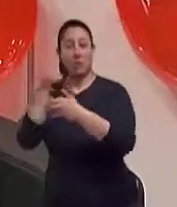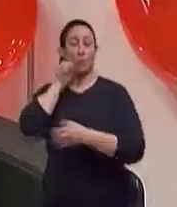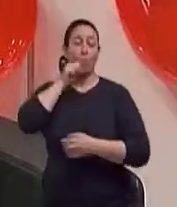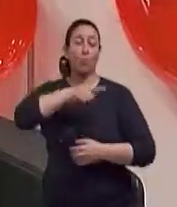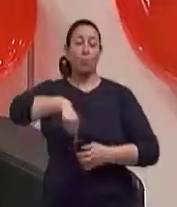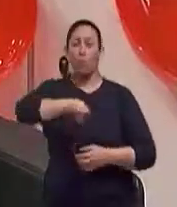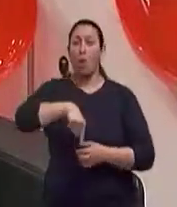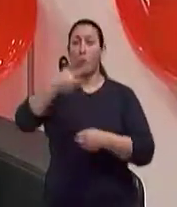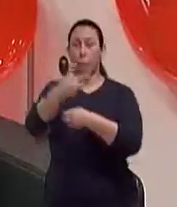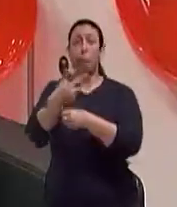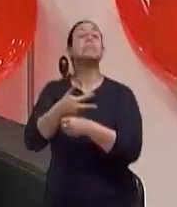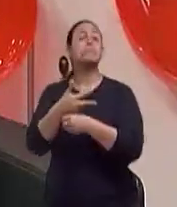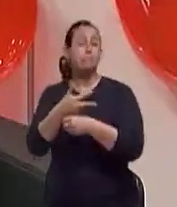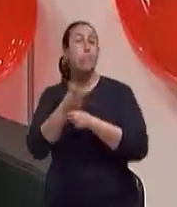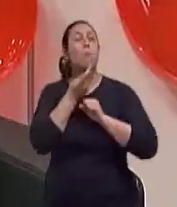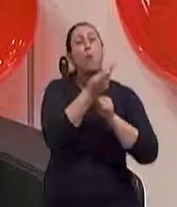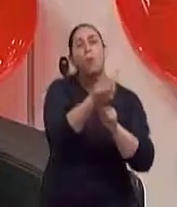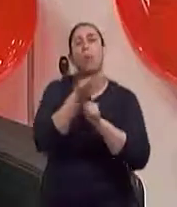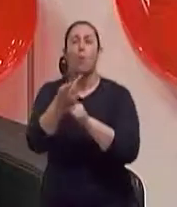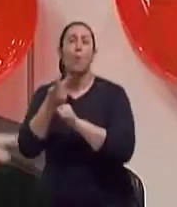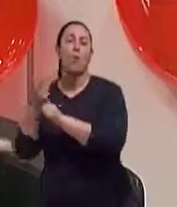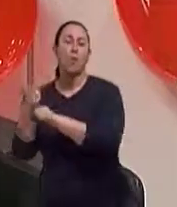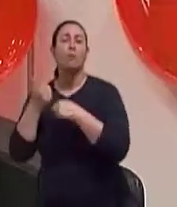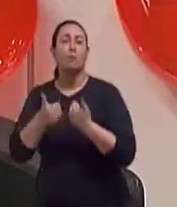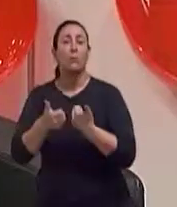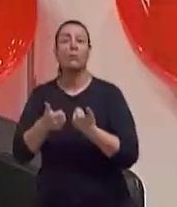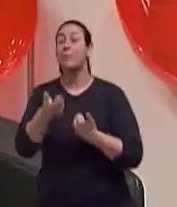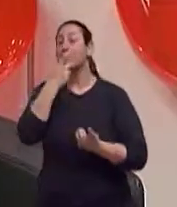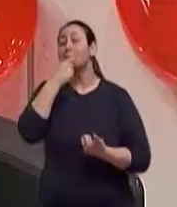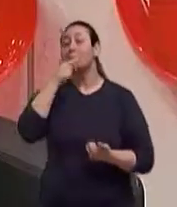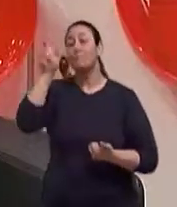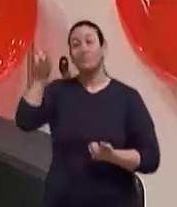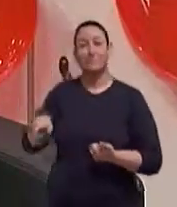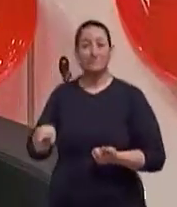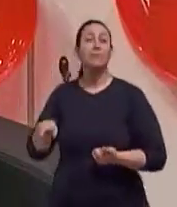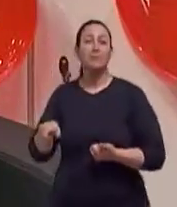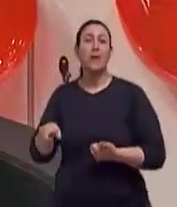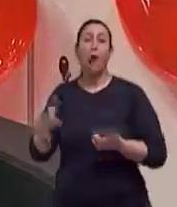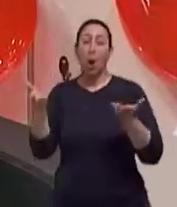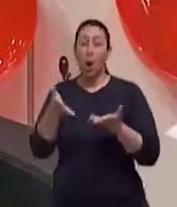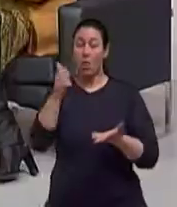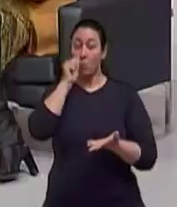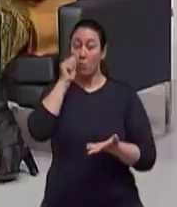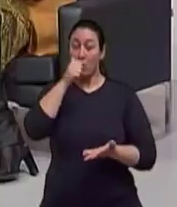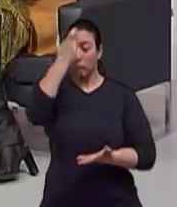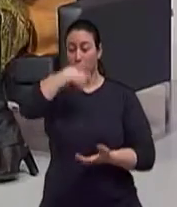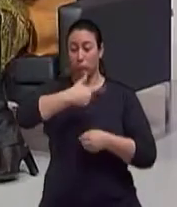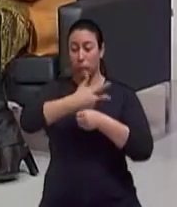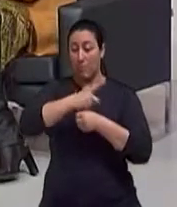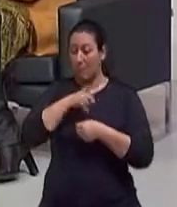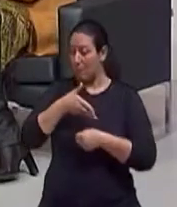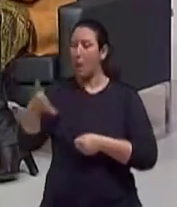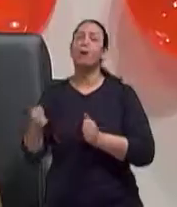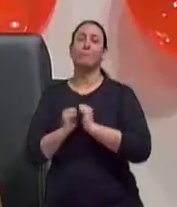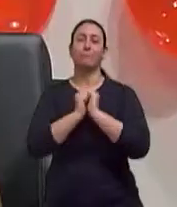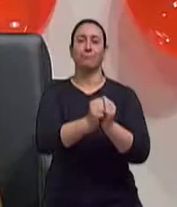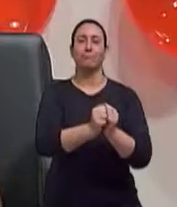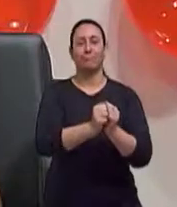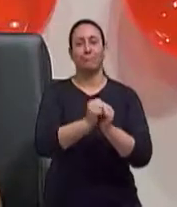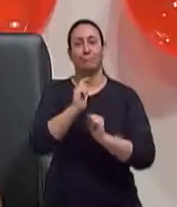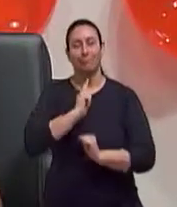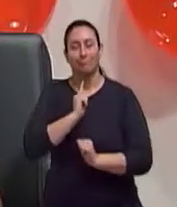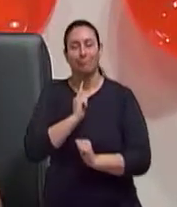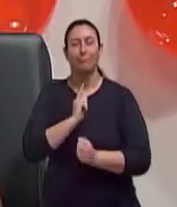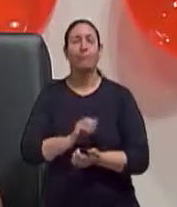E com isso quem ainda tem os seus companheiros as mulheres conseguem levar os companheiros juntos ou seja pela tua fala